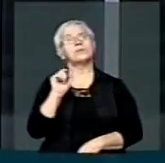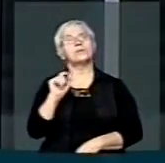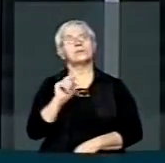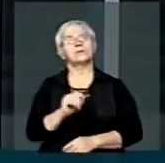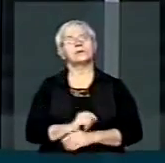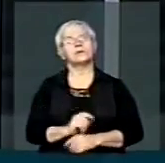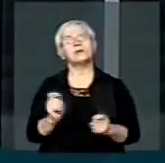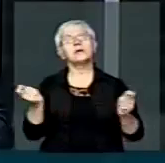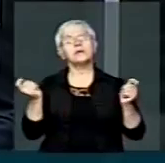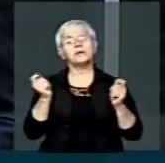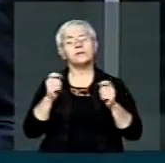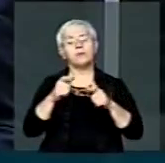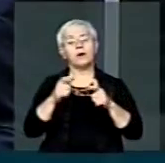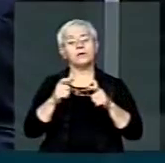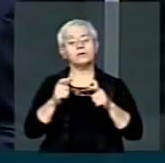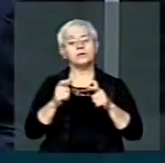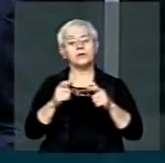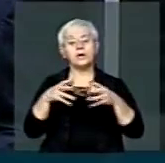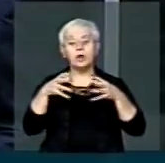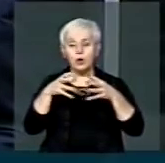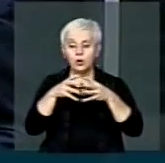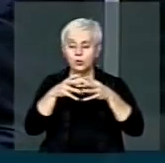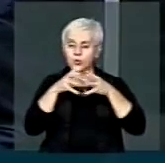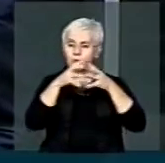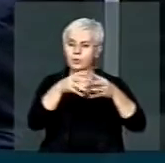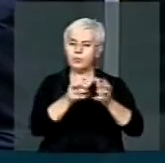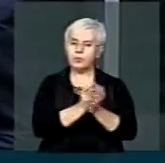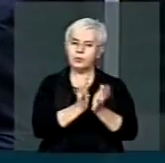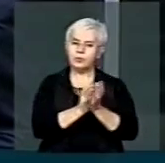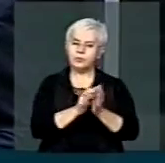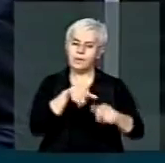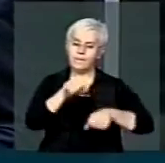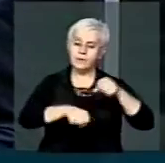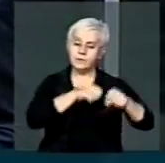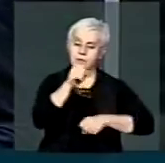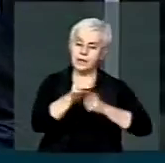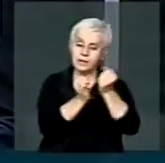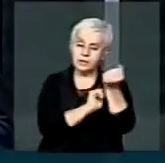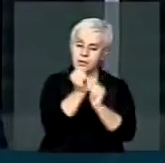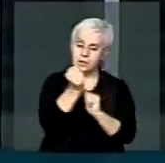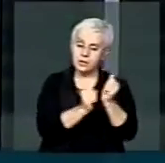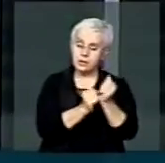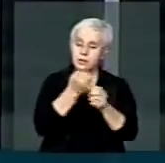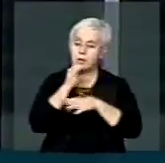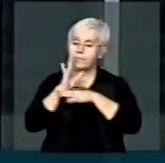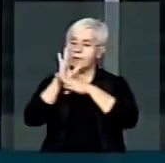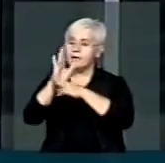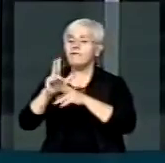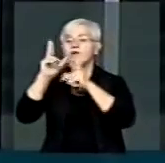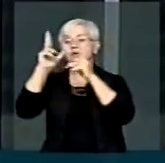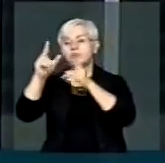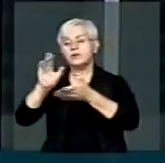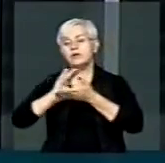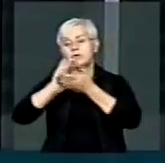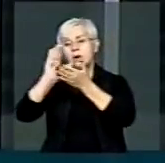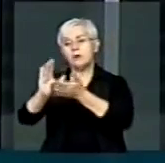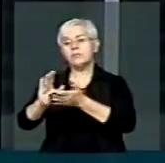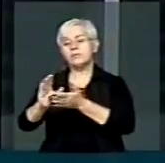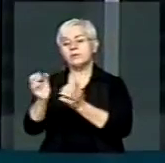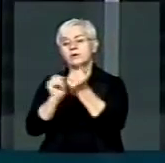que seja estendido para este setor os benefícios que foram concedidos e têm